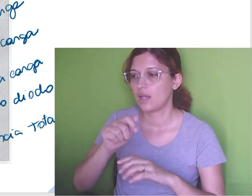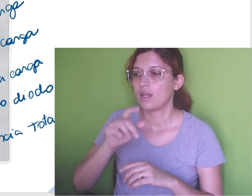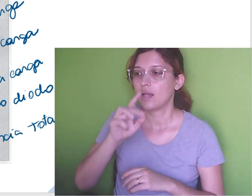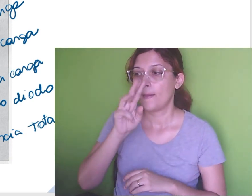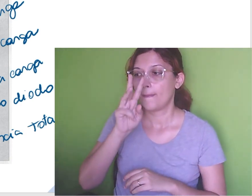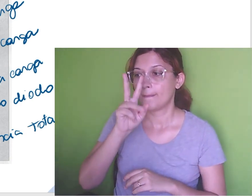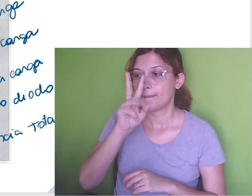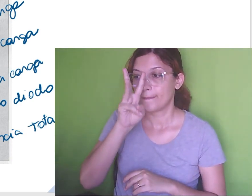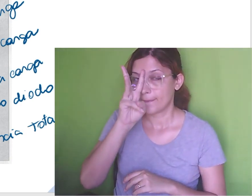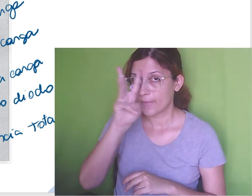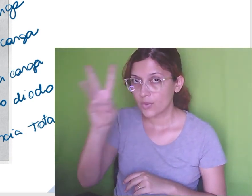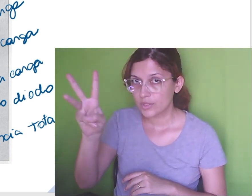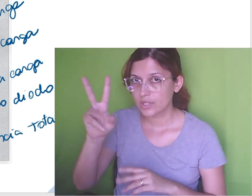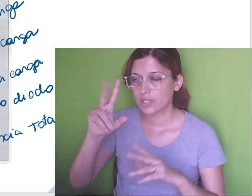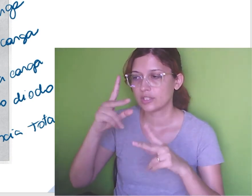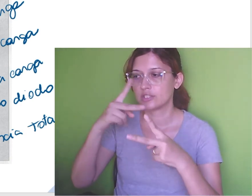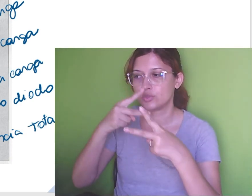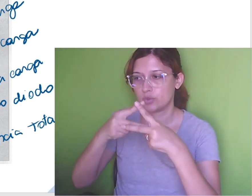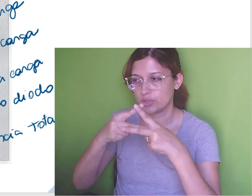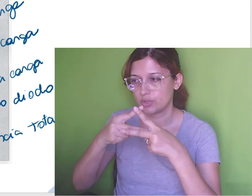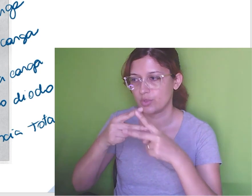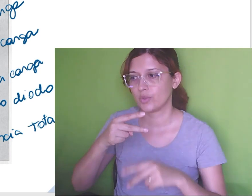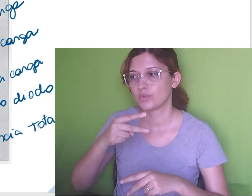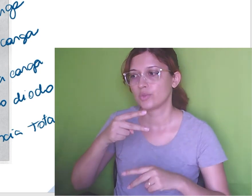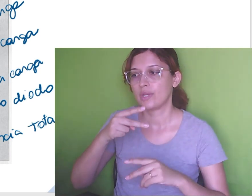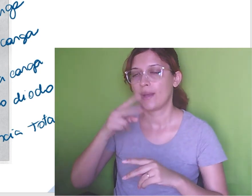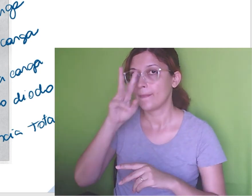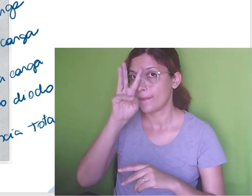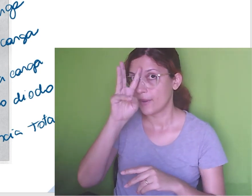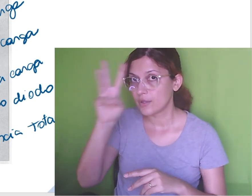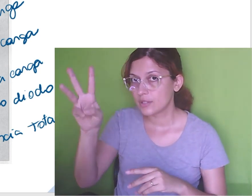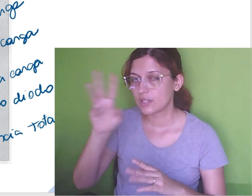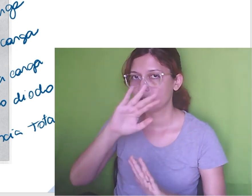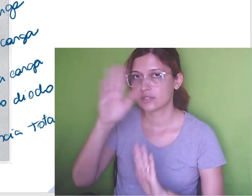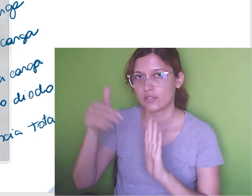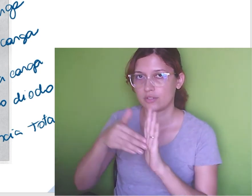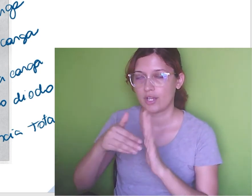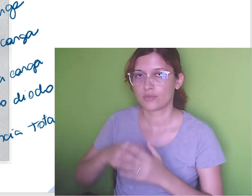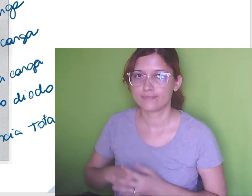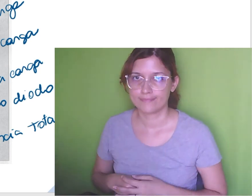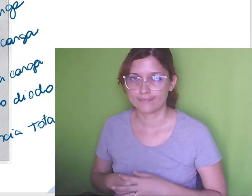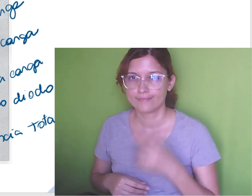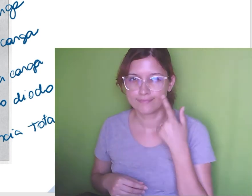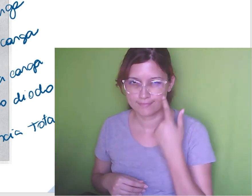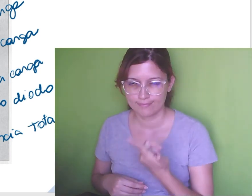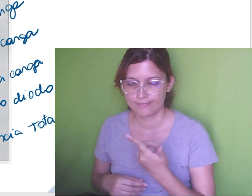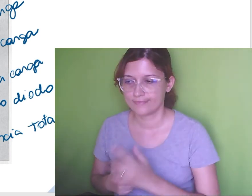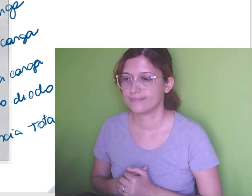carga, potência no diodo, potência total.